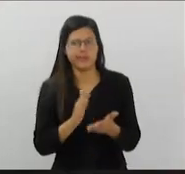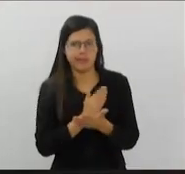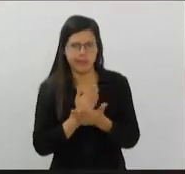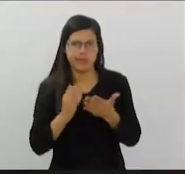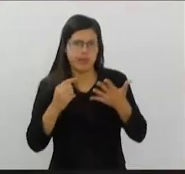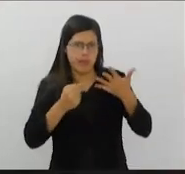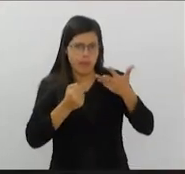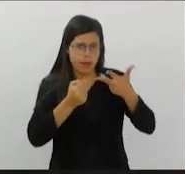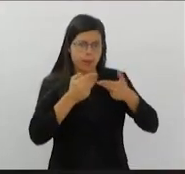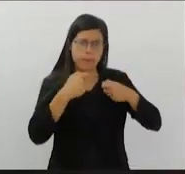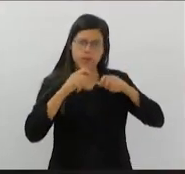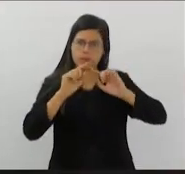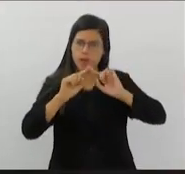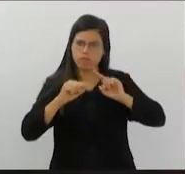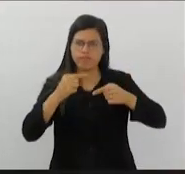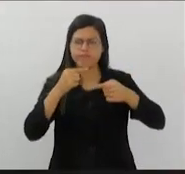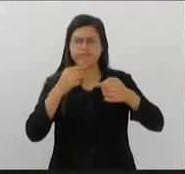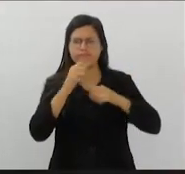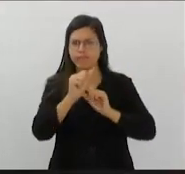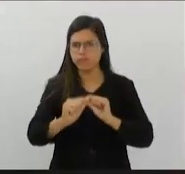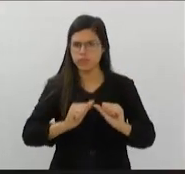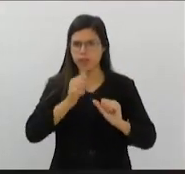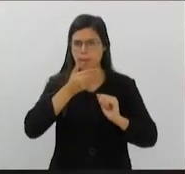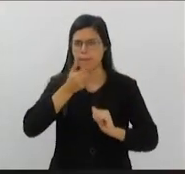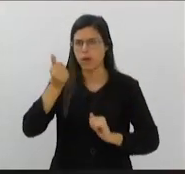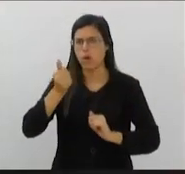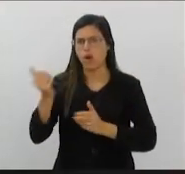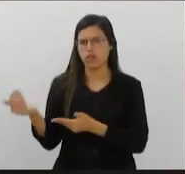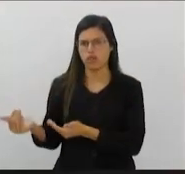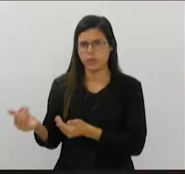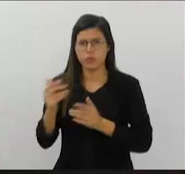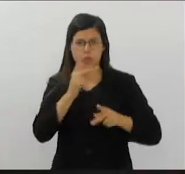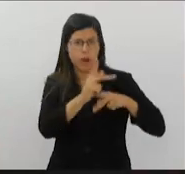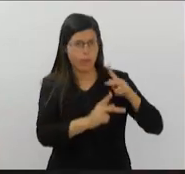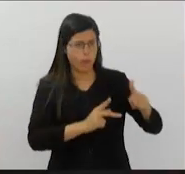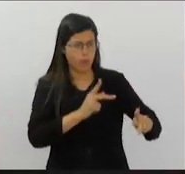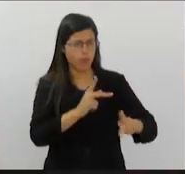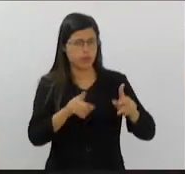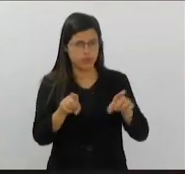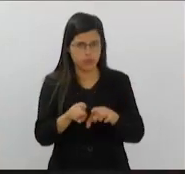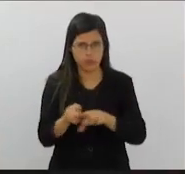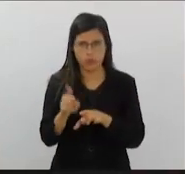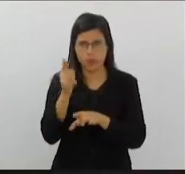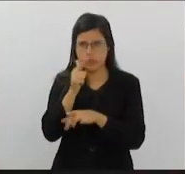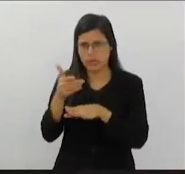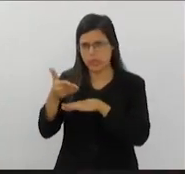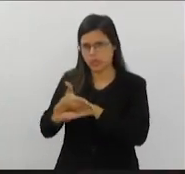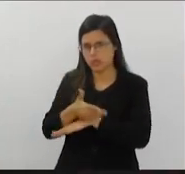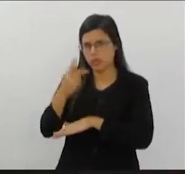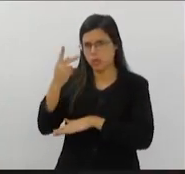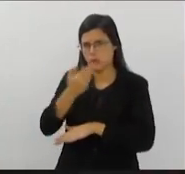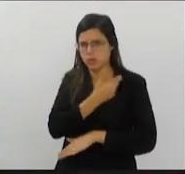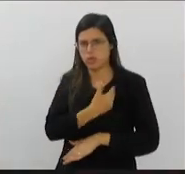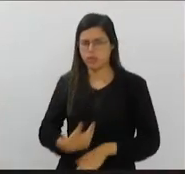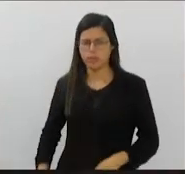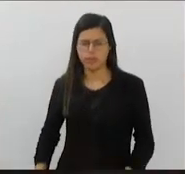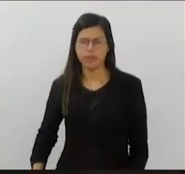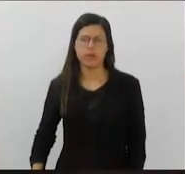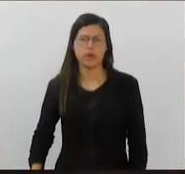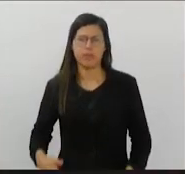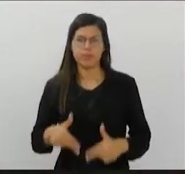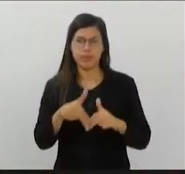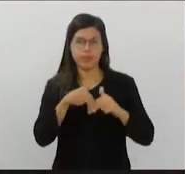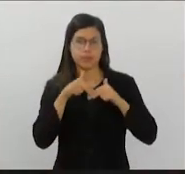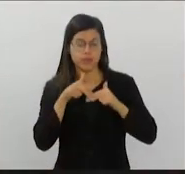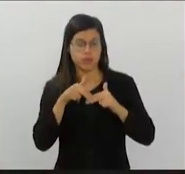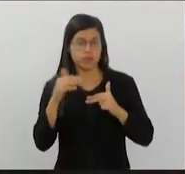precisa avançar para que a juventude, para que a população como um todo consigam ter acesso a essas políticas públicas. É por isso